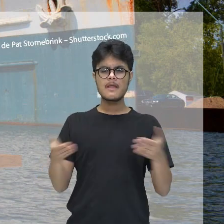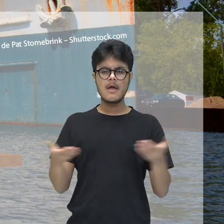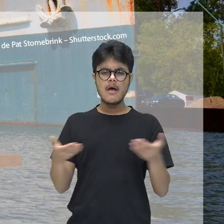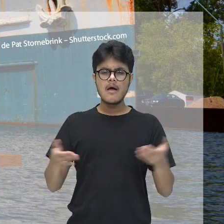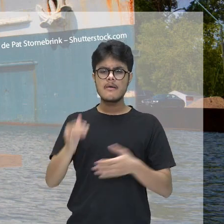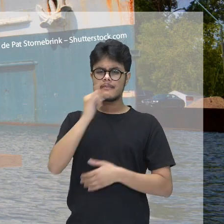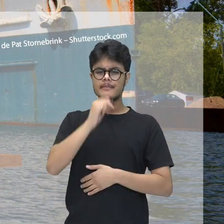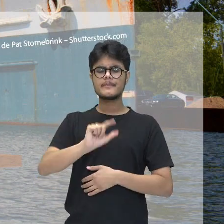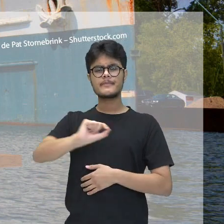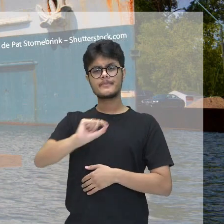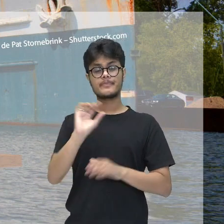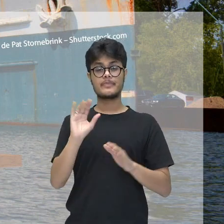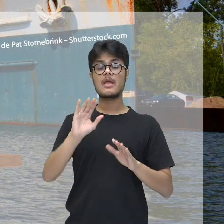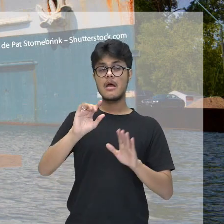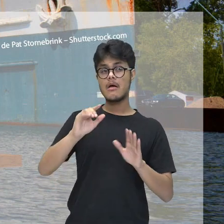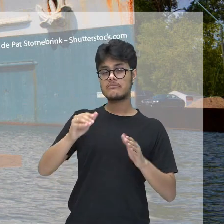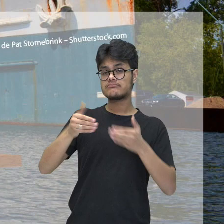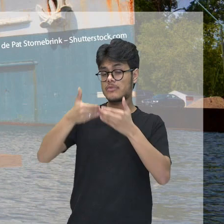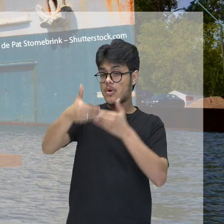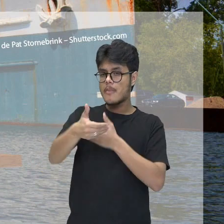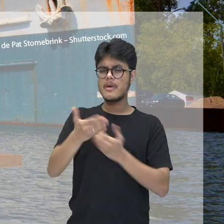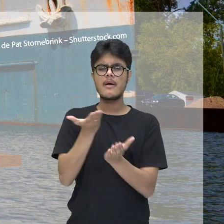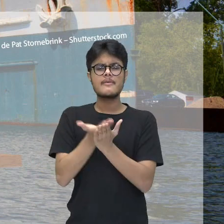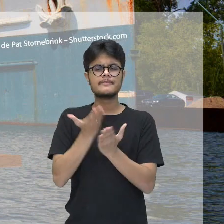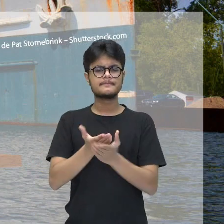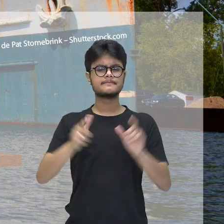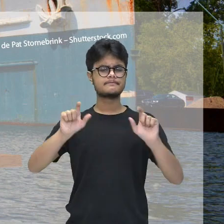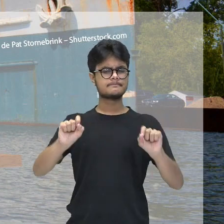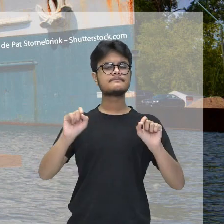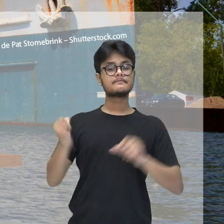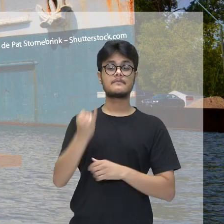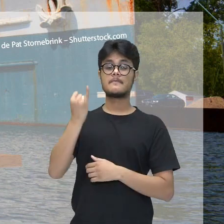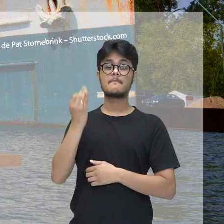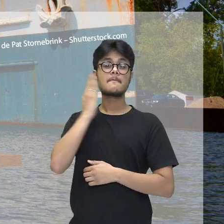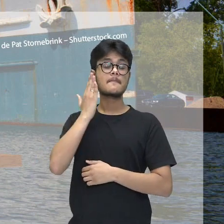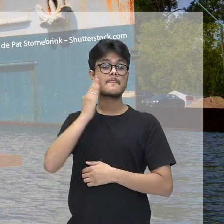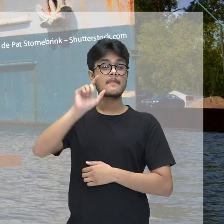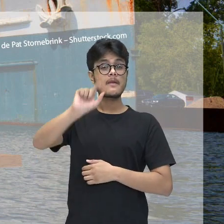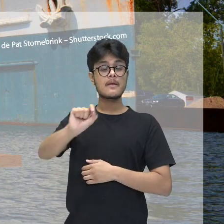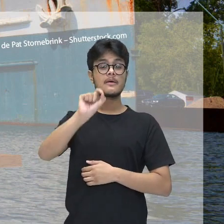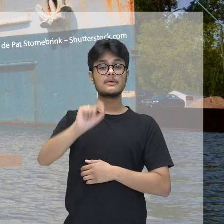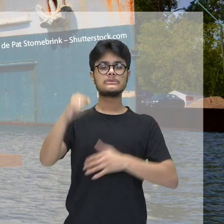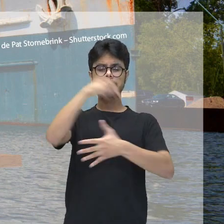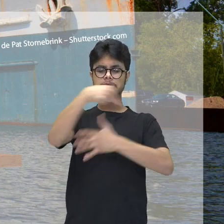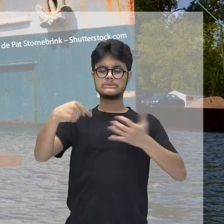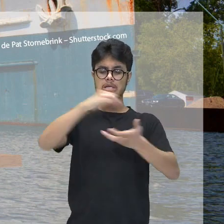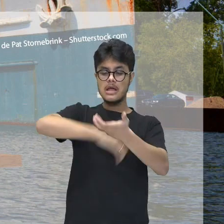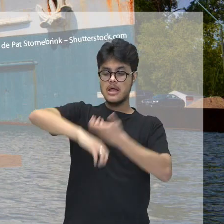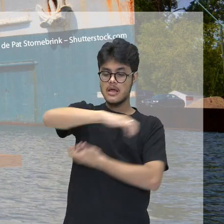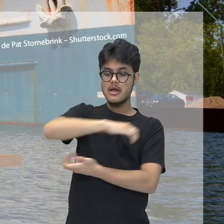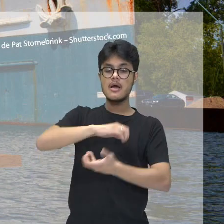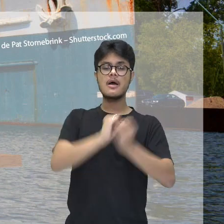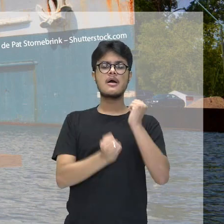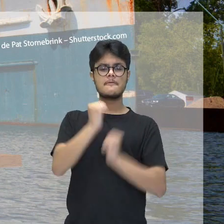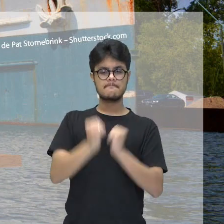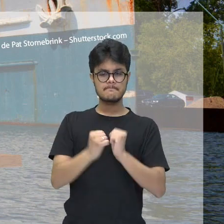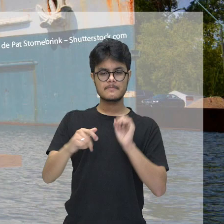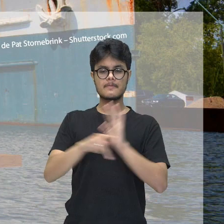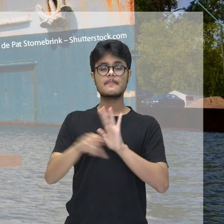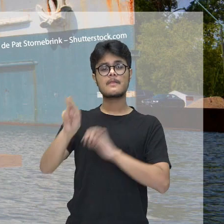aí começar a conhecer um pouco, a estudar sobre a Revolução Industrial e